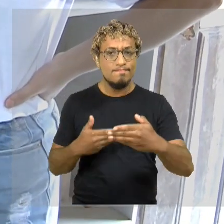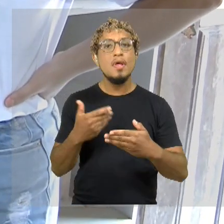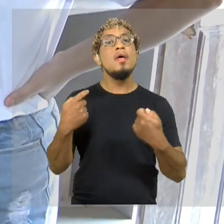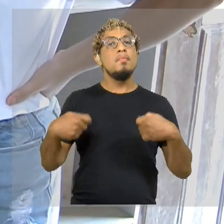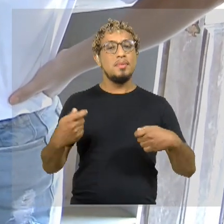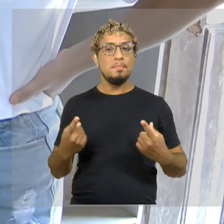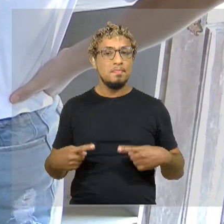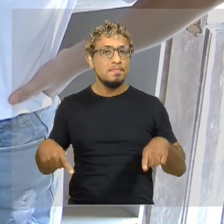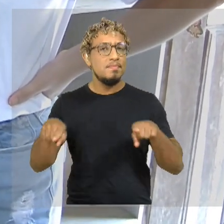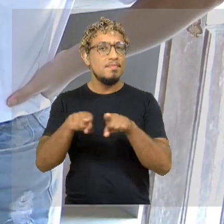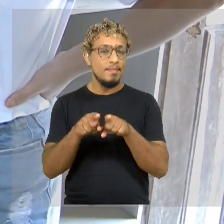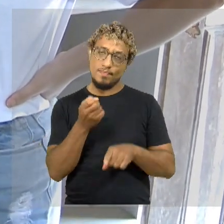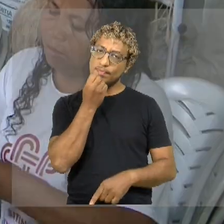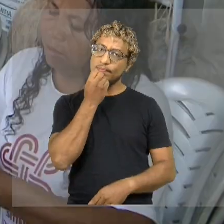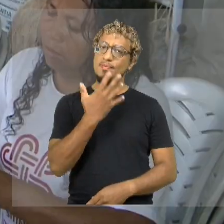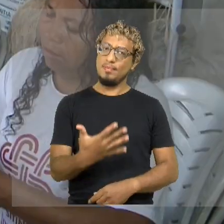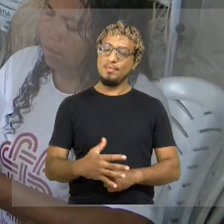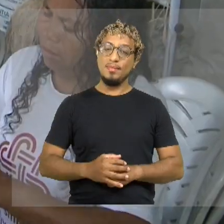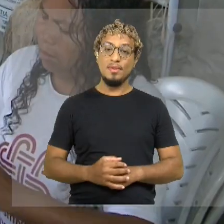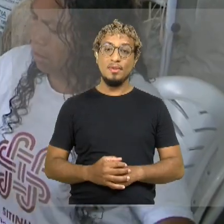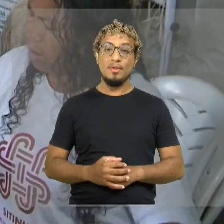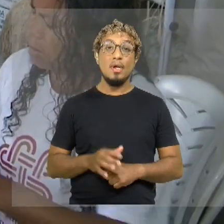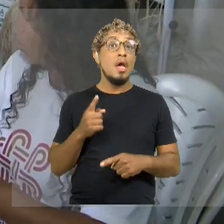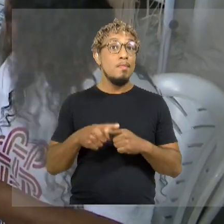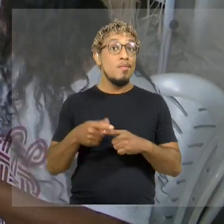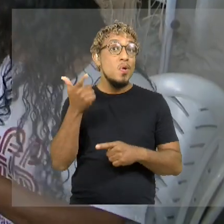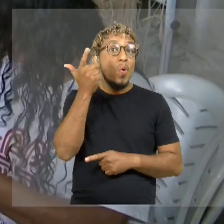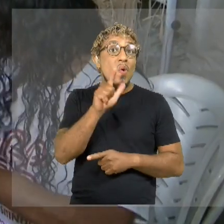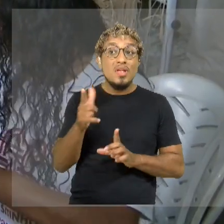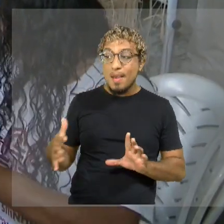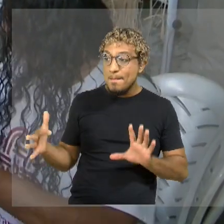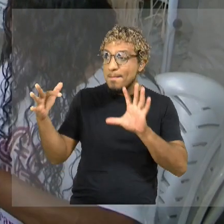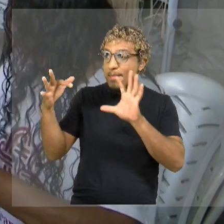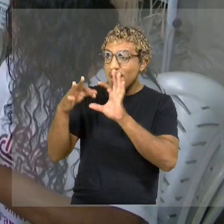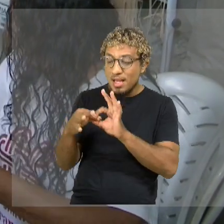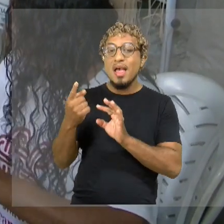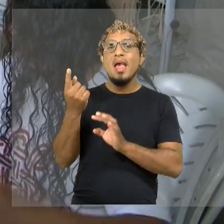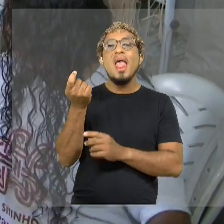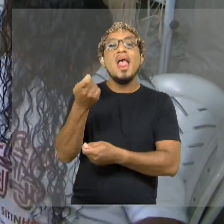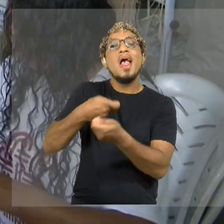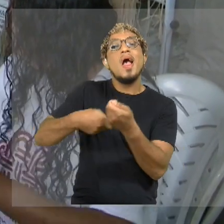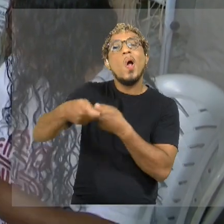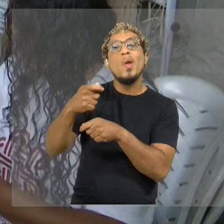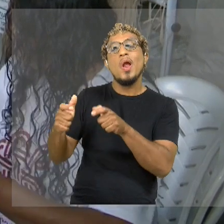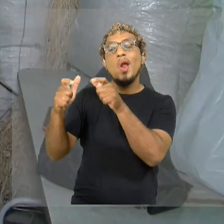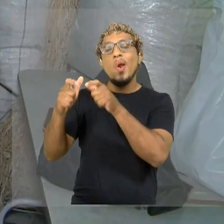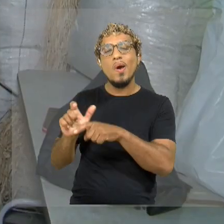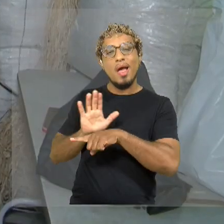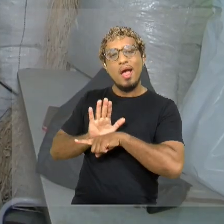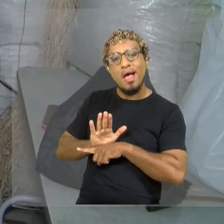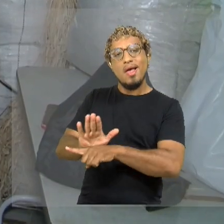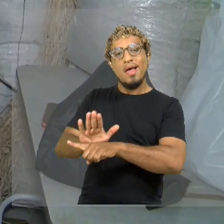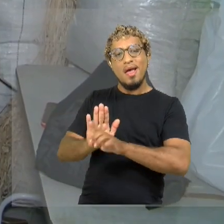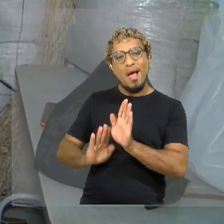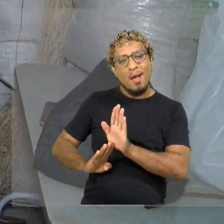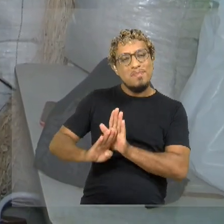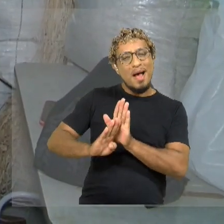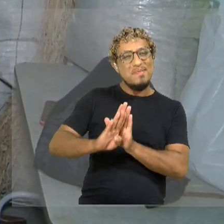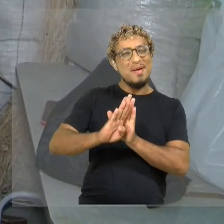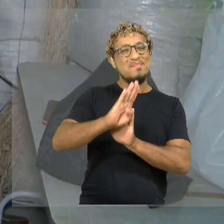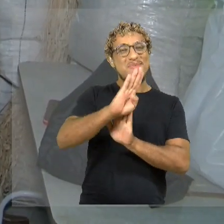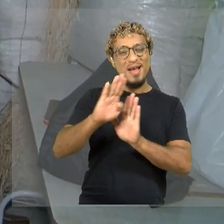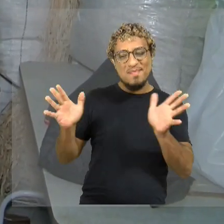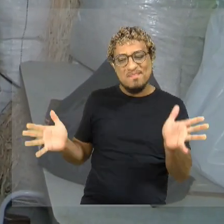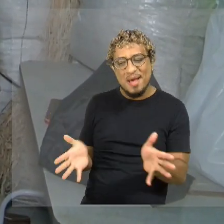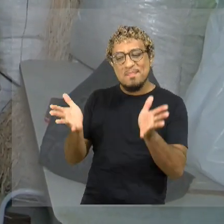são sempre bem-vindas, pois por meio delas, a economia local pode ser impulsionada e, nesse caso, promover